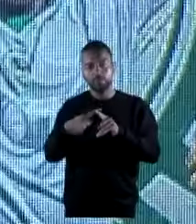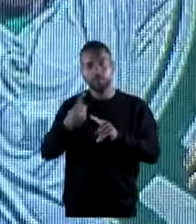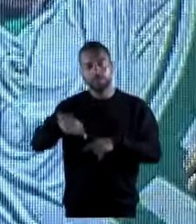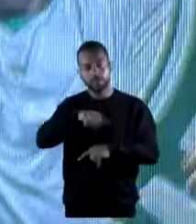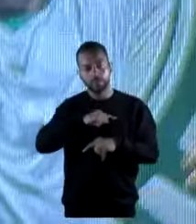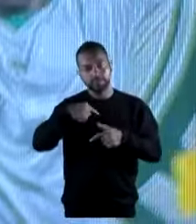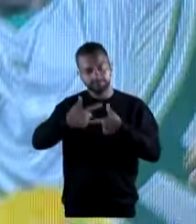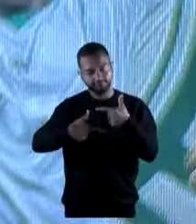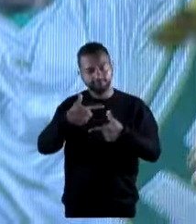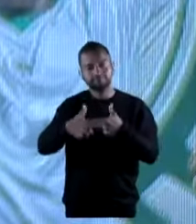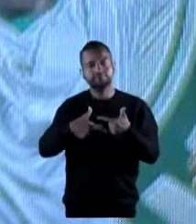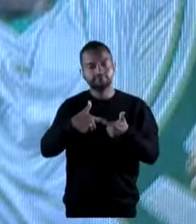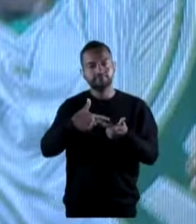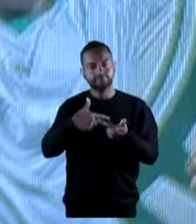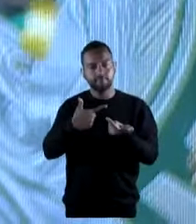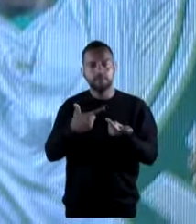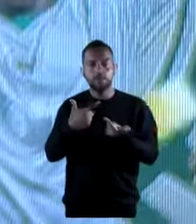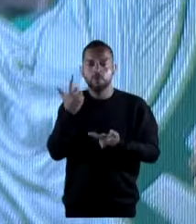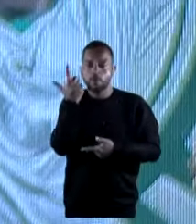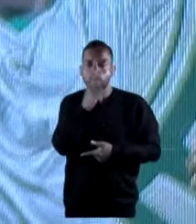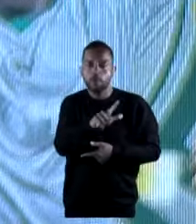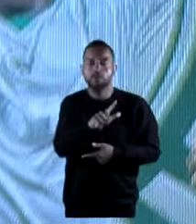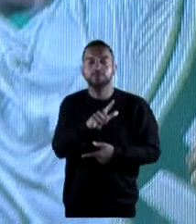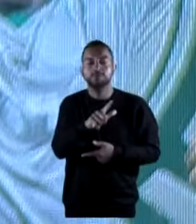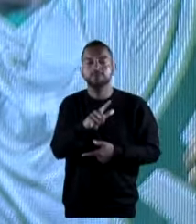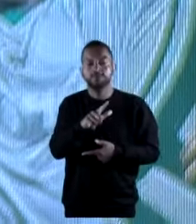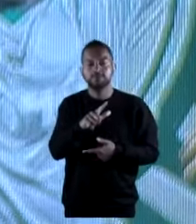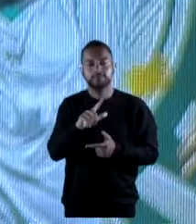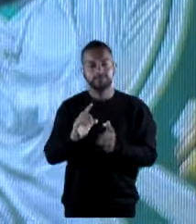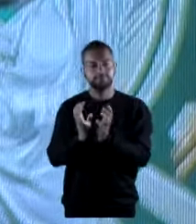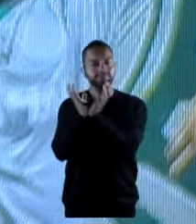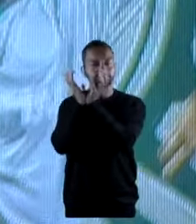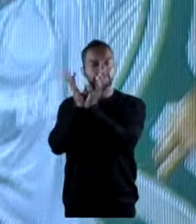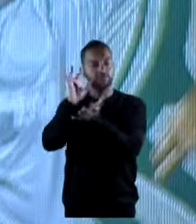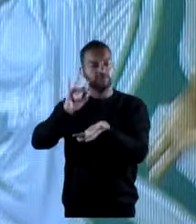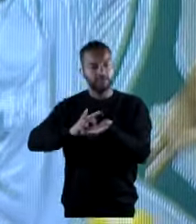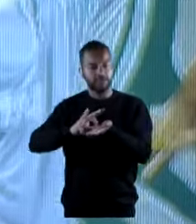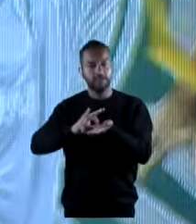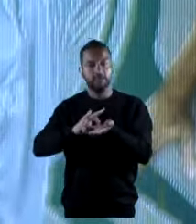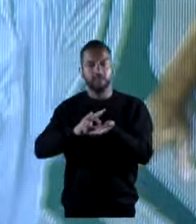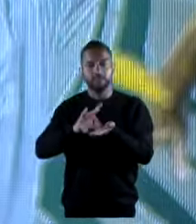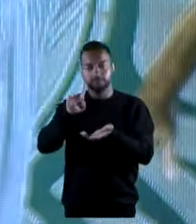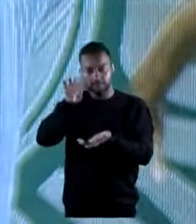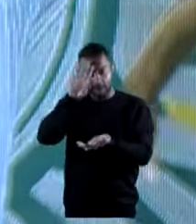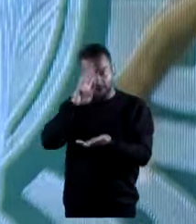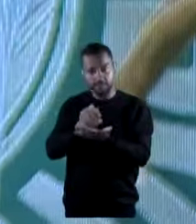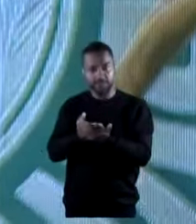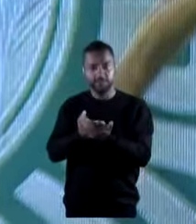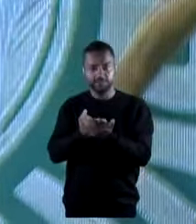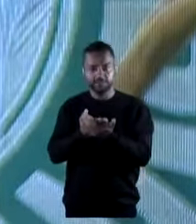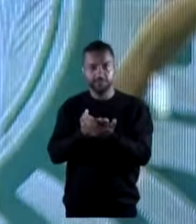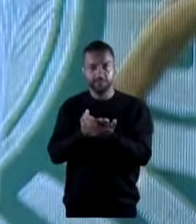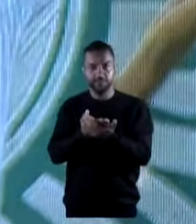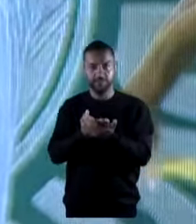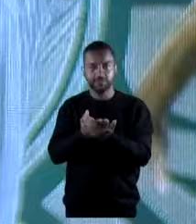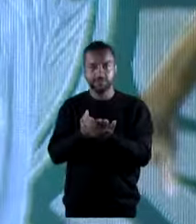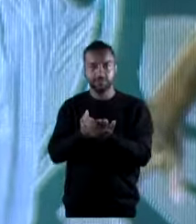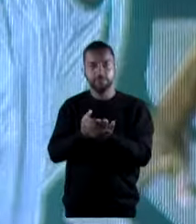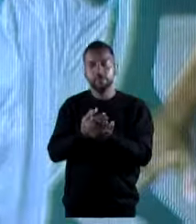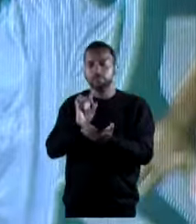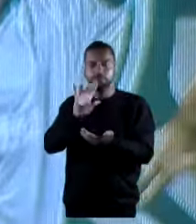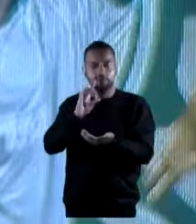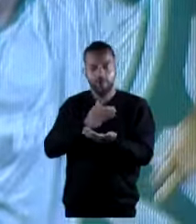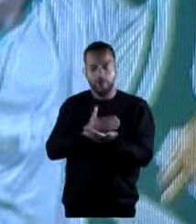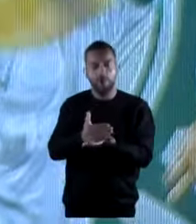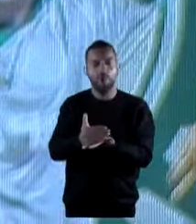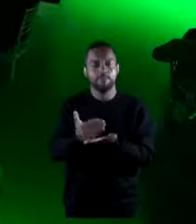trabalhamos é para isso, para conquistar títulos. Gente, acreditem, isso é só o começo